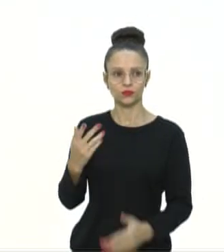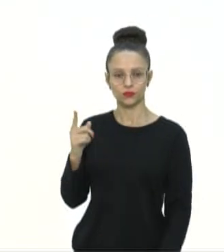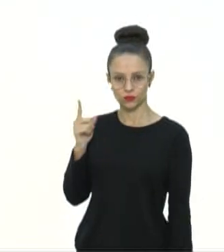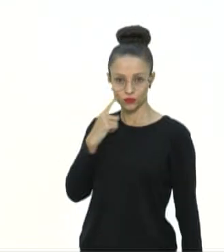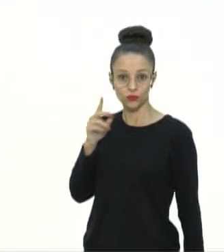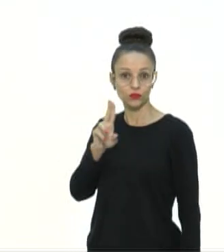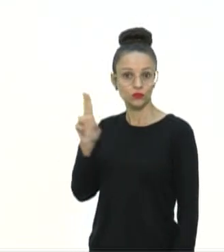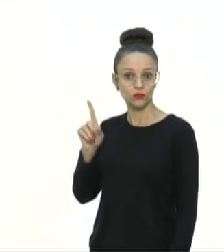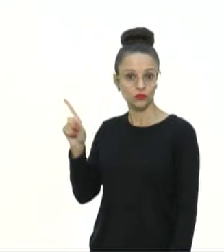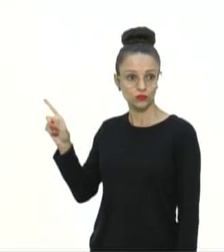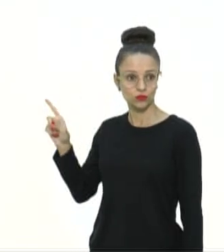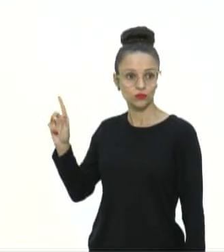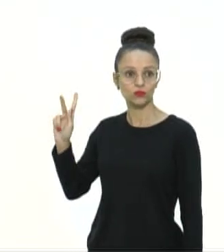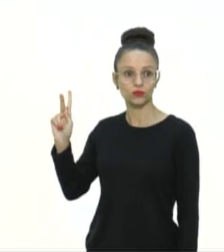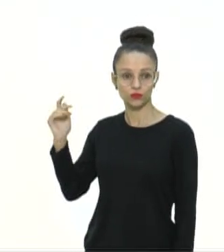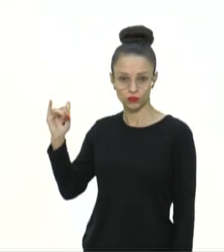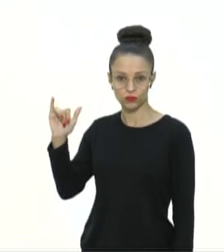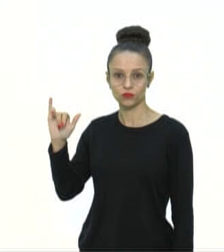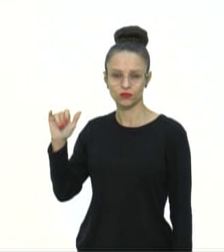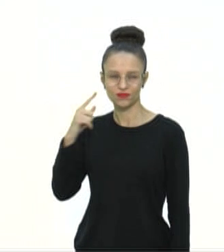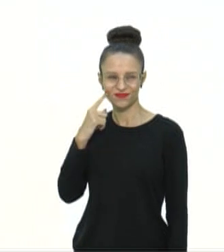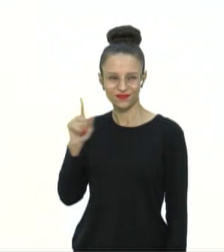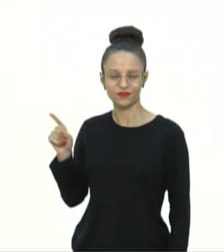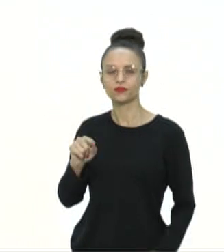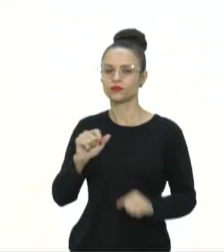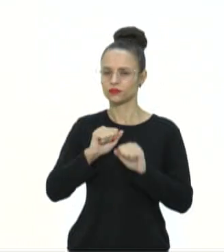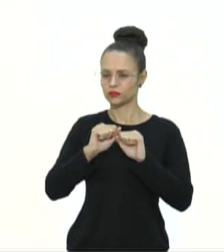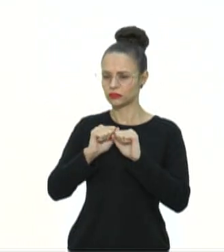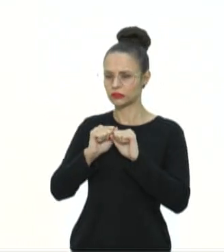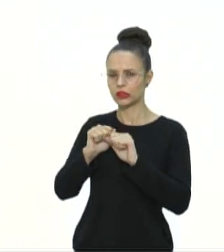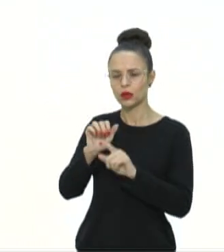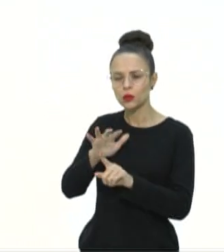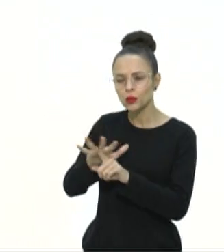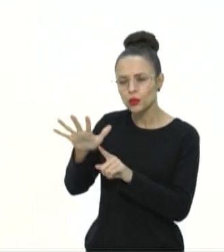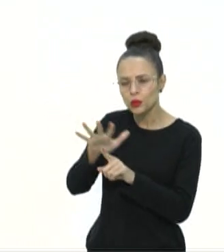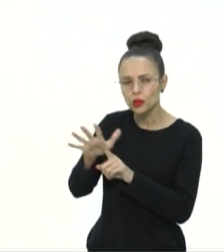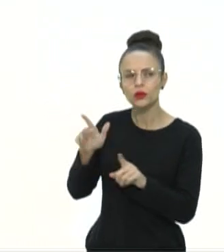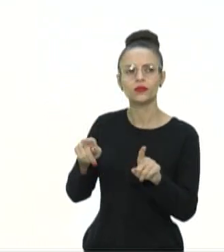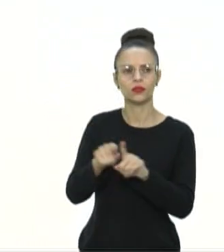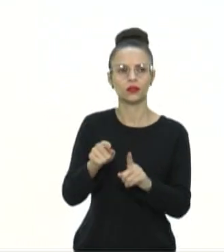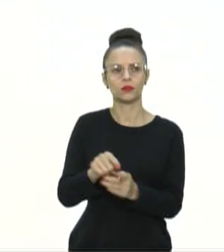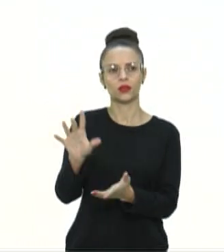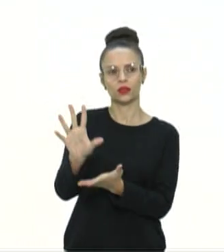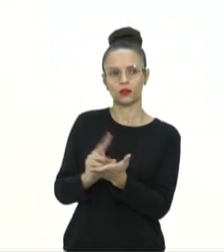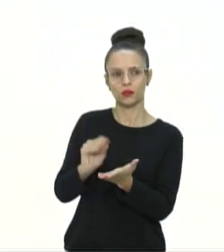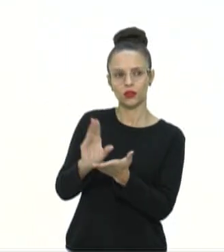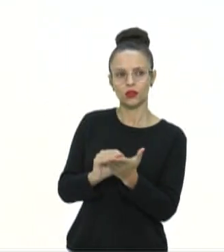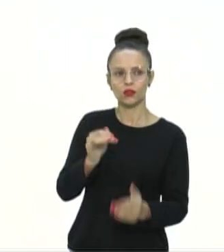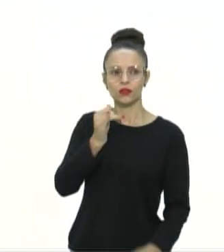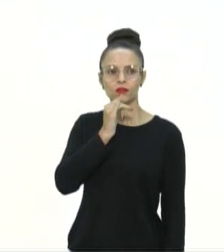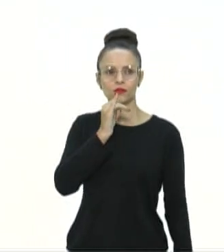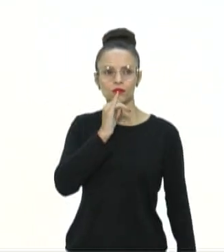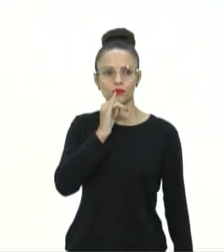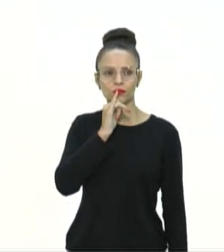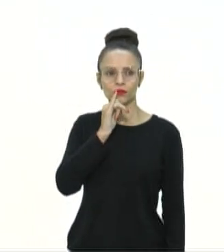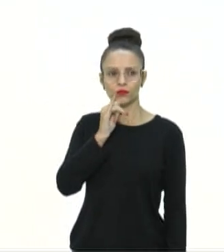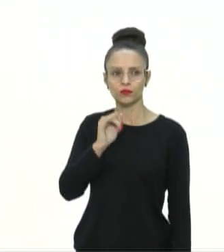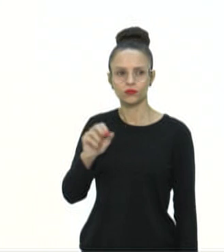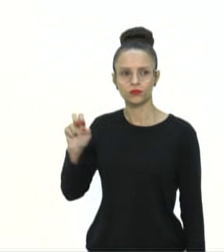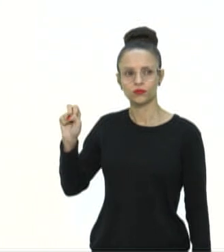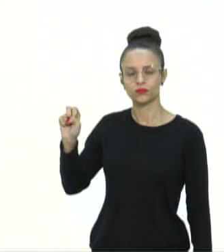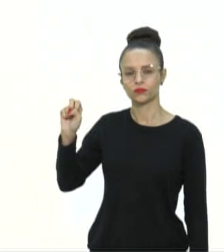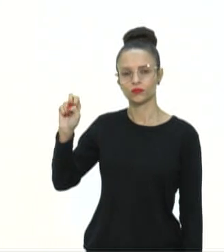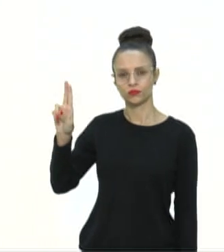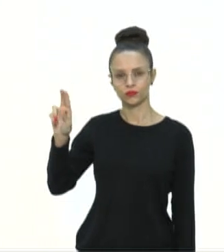Essa escola atraiu muitos seguidores e até imitadores, como o